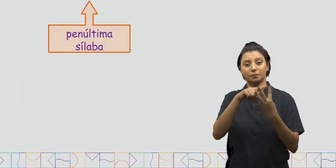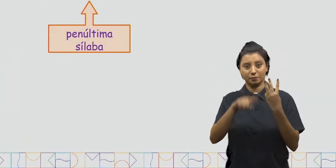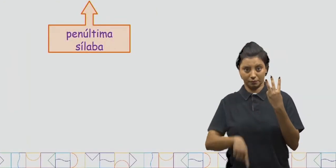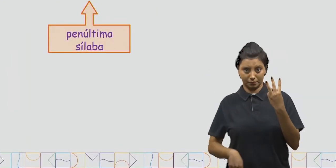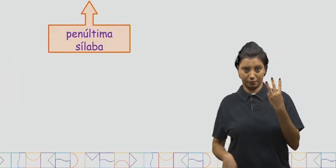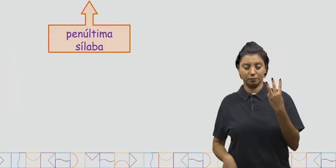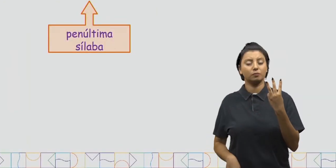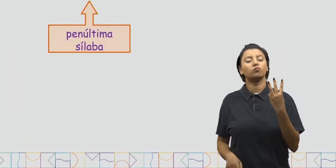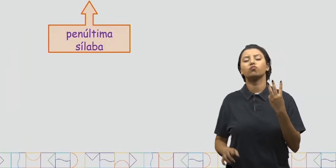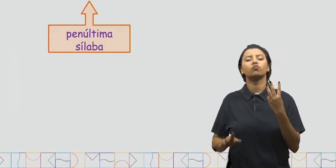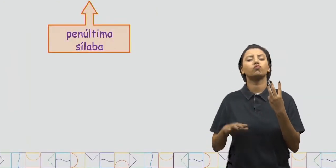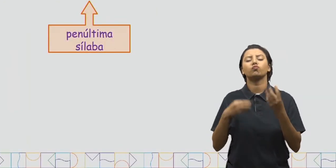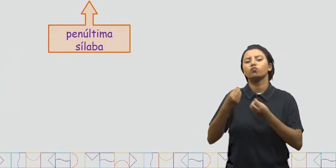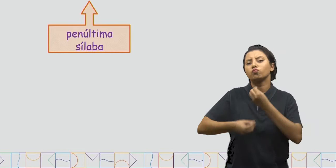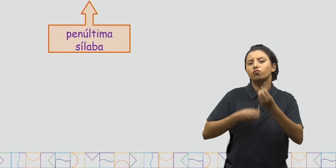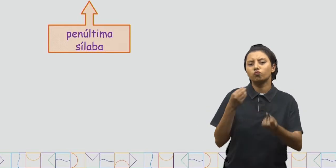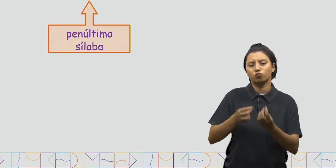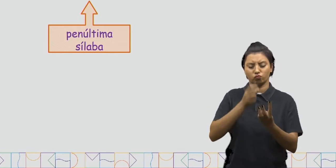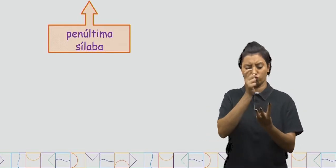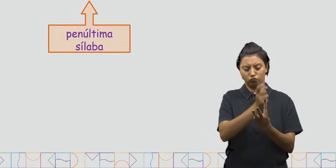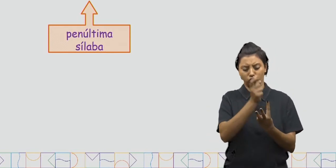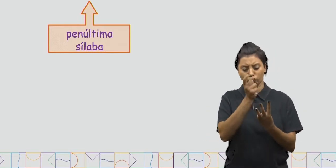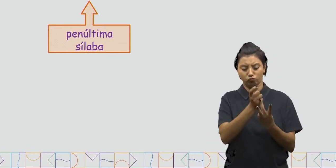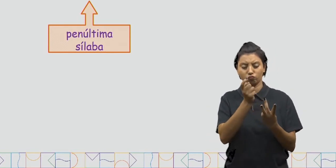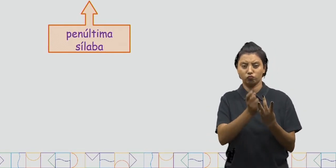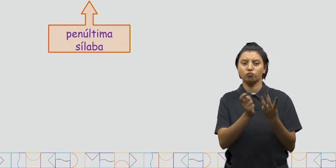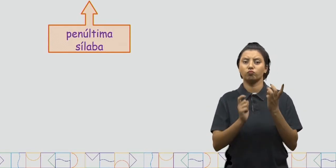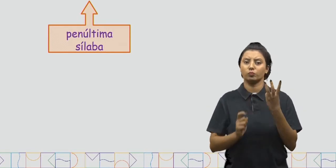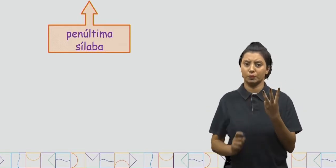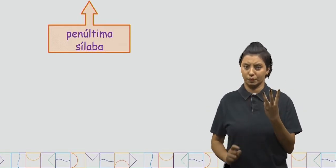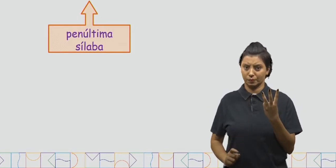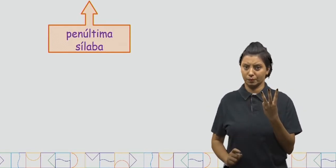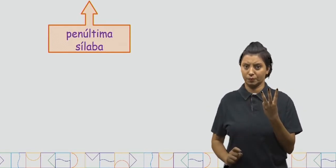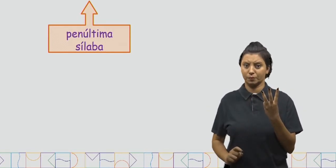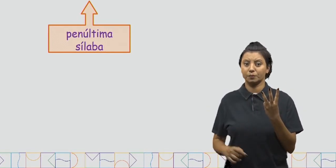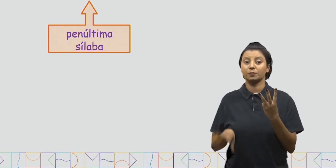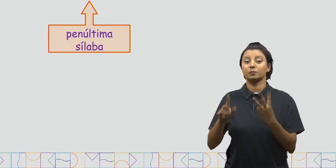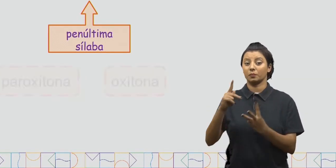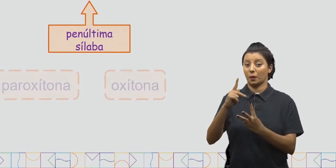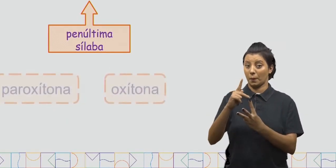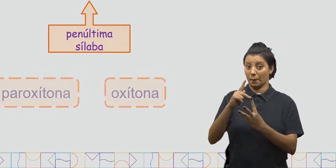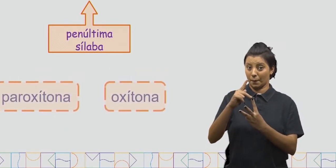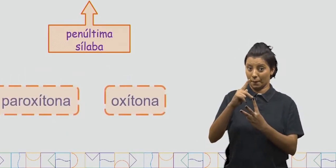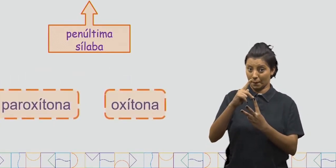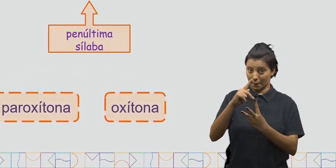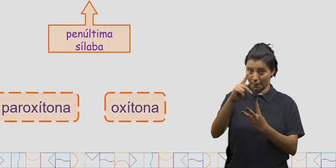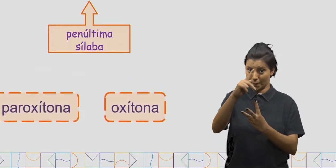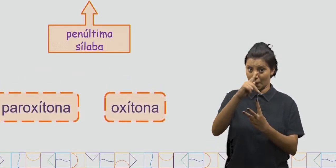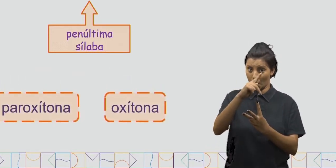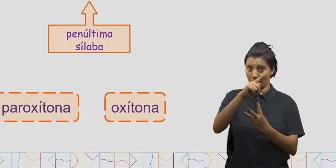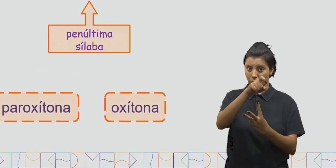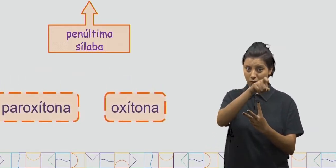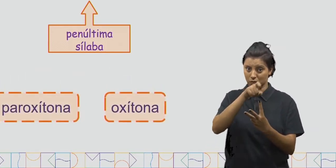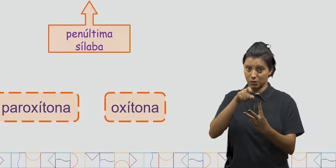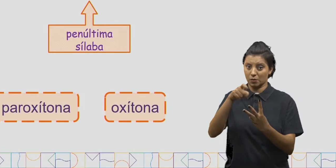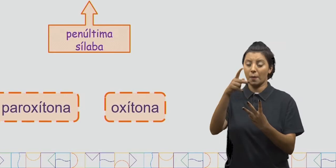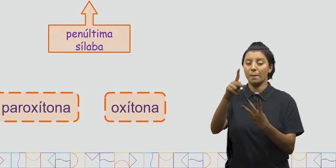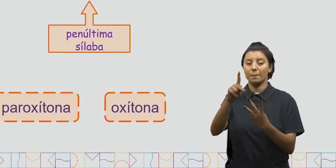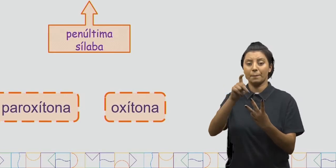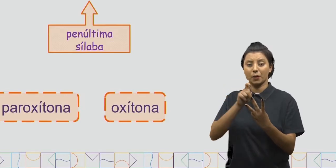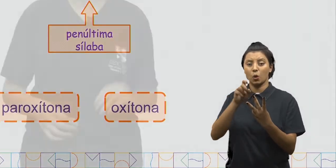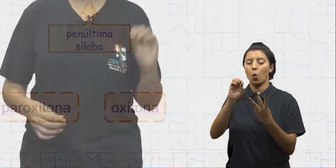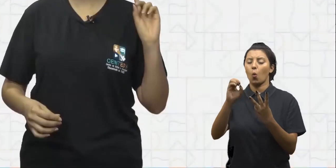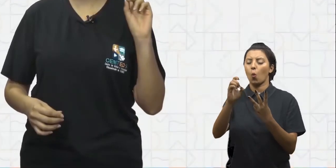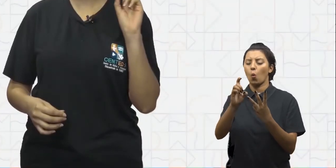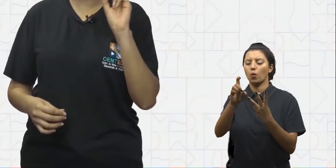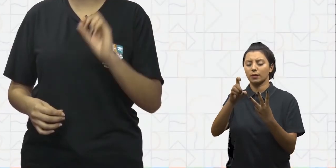posições que determinarão a classificação das palavras. Em proparoxítona, paroxítona ou